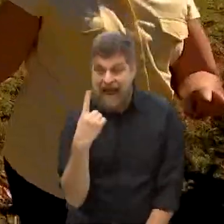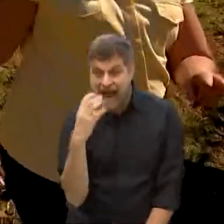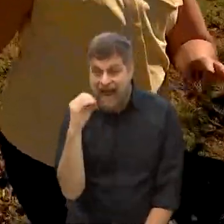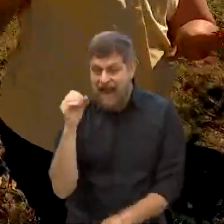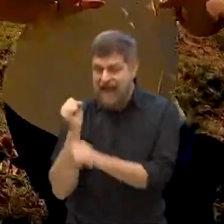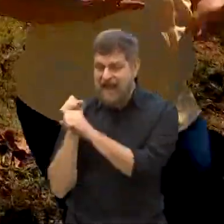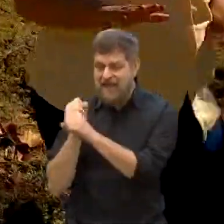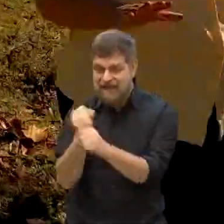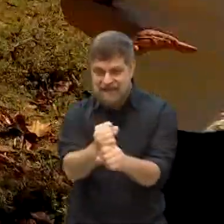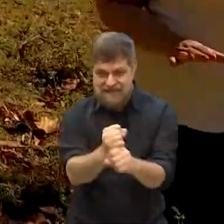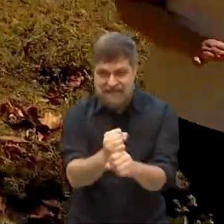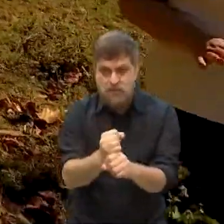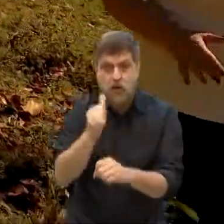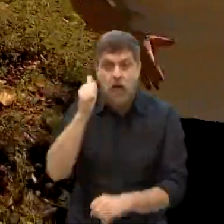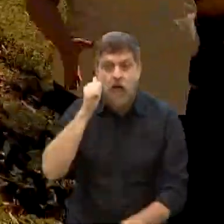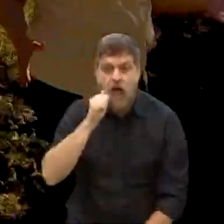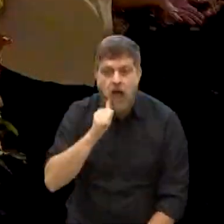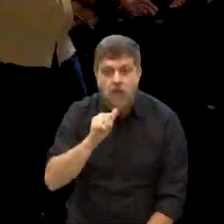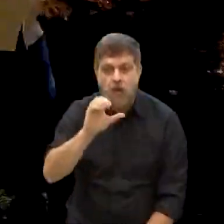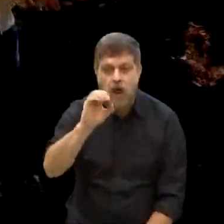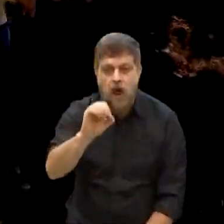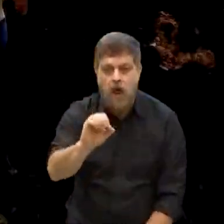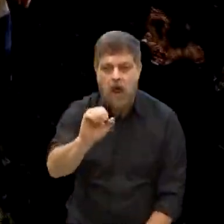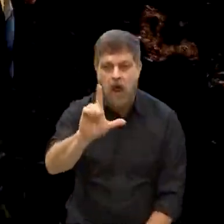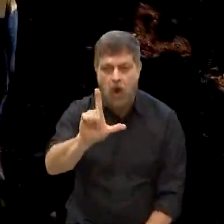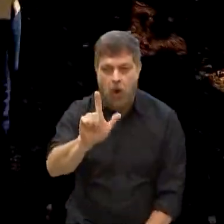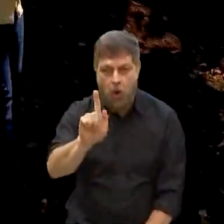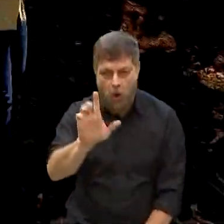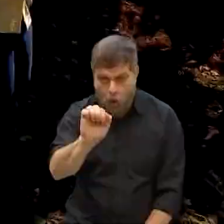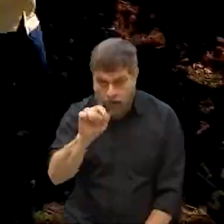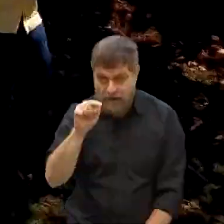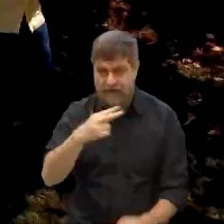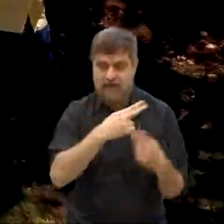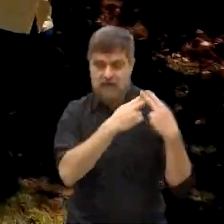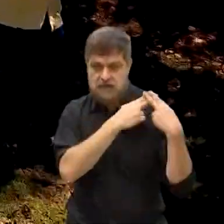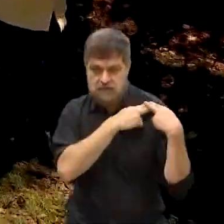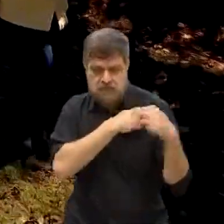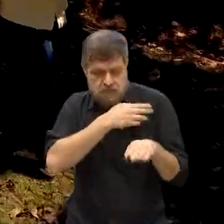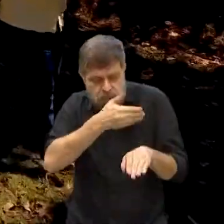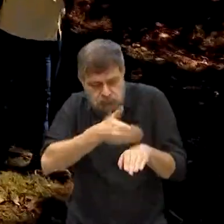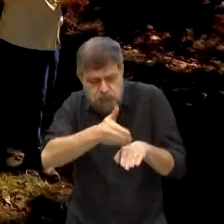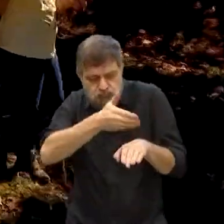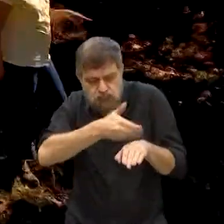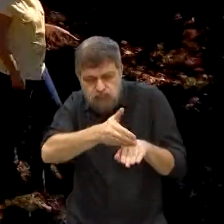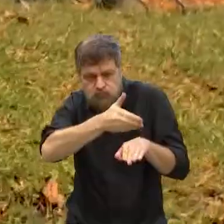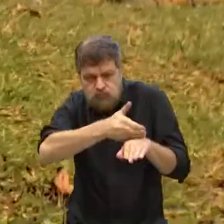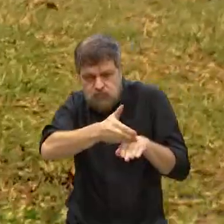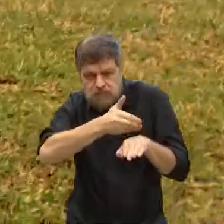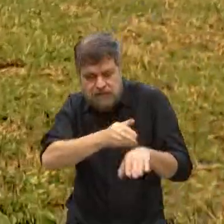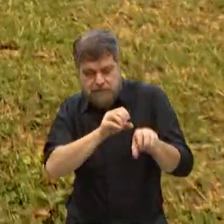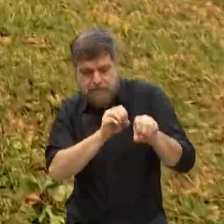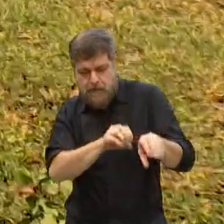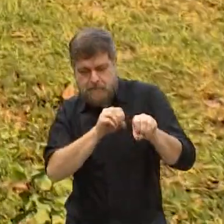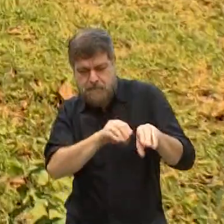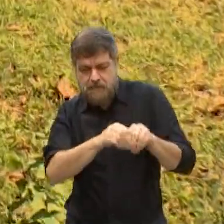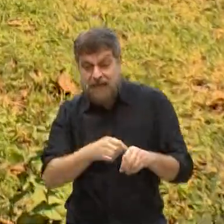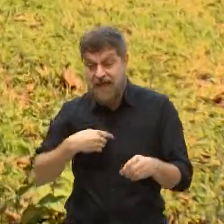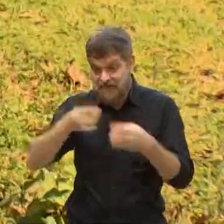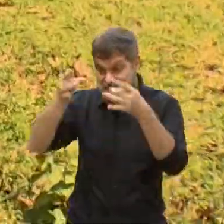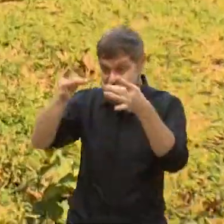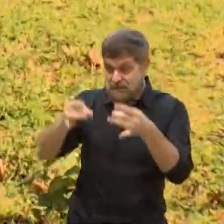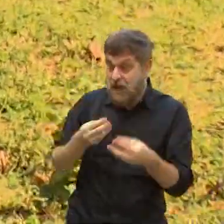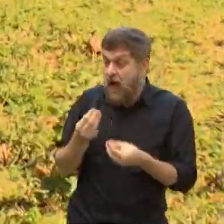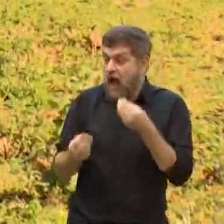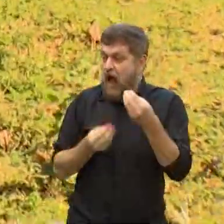neste universo, há 10 anos, é a Olga quem trabalha com a doma de cavalos. Ela quem vai detalhar